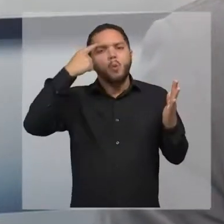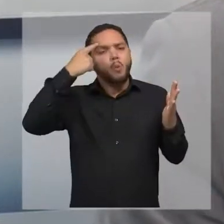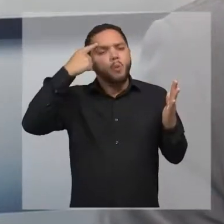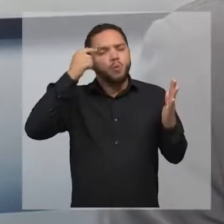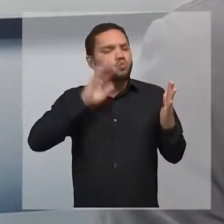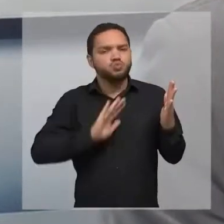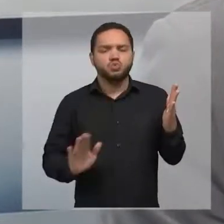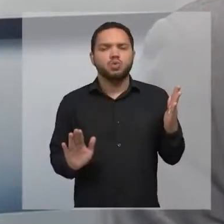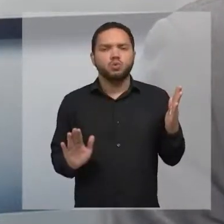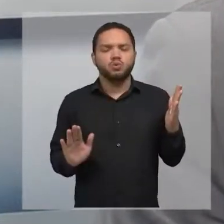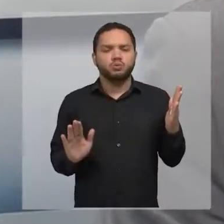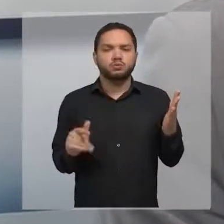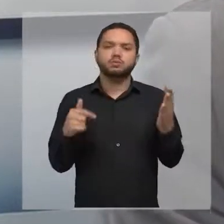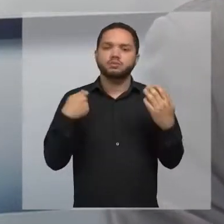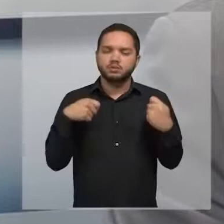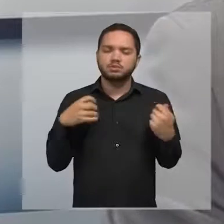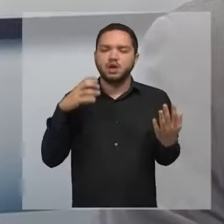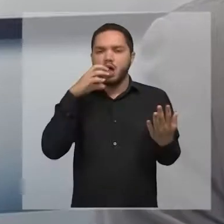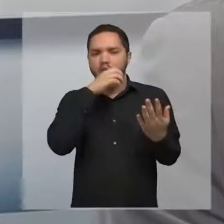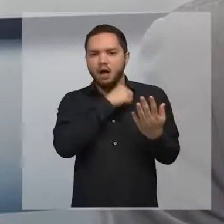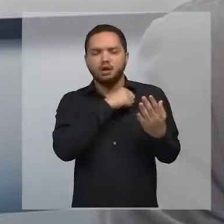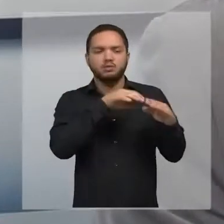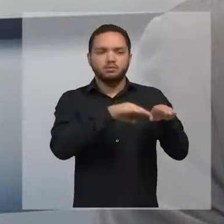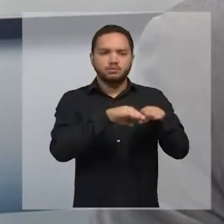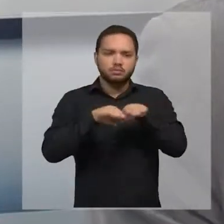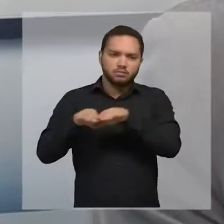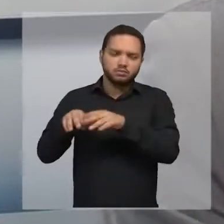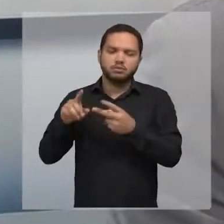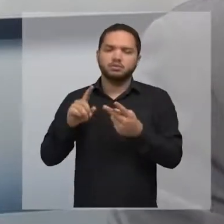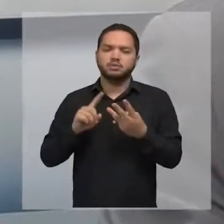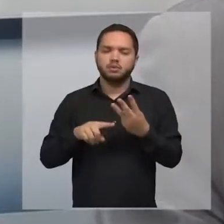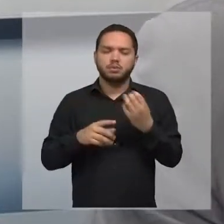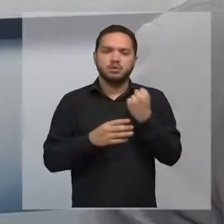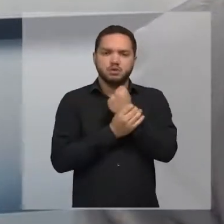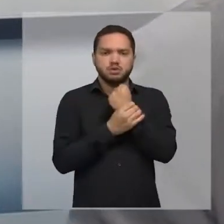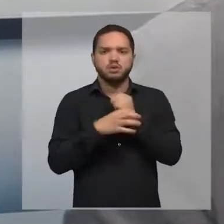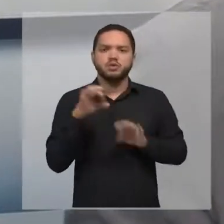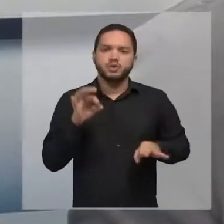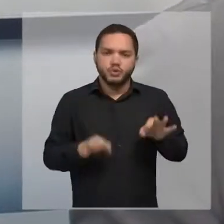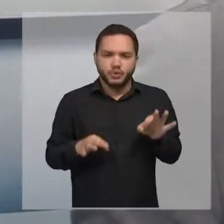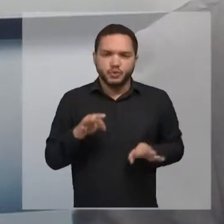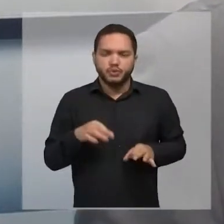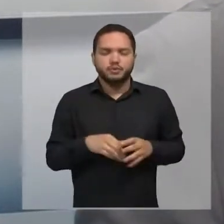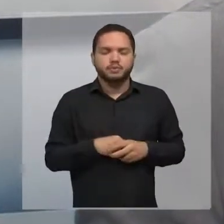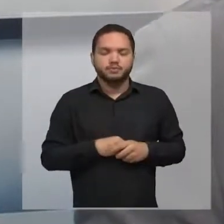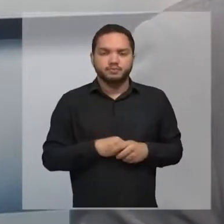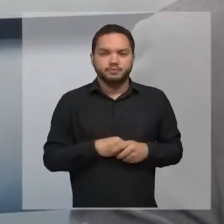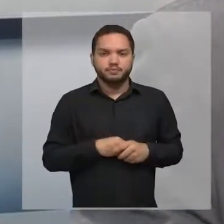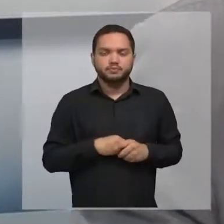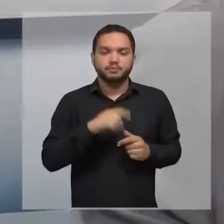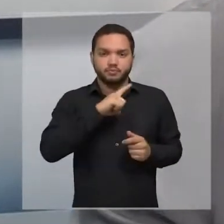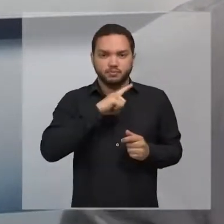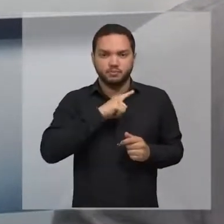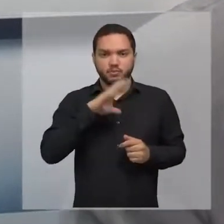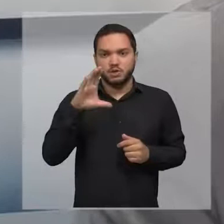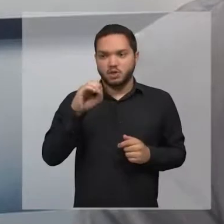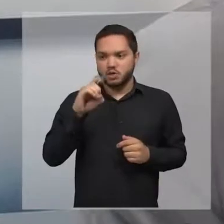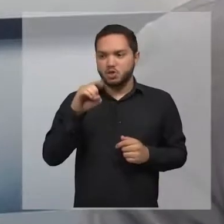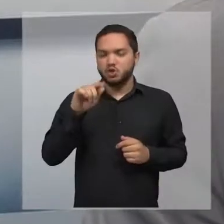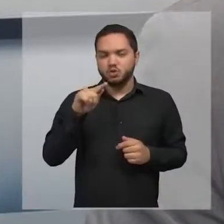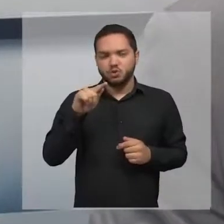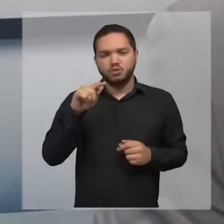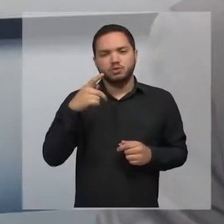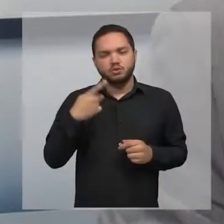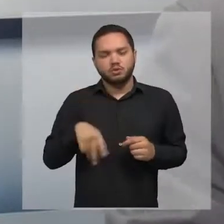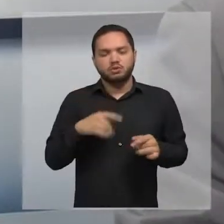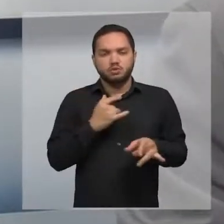gente tenta é cuidar disso. Ter essa fluidez, essa padronização e essa segurança jurídica nos nossos trâmites. Como no caso do Código